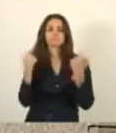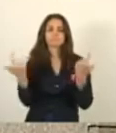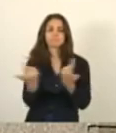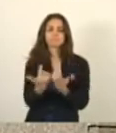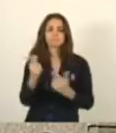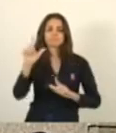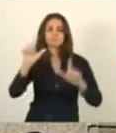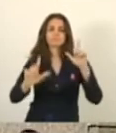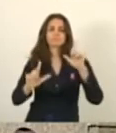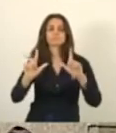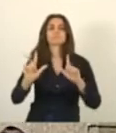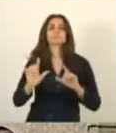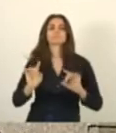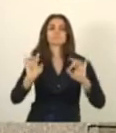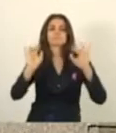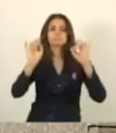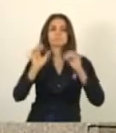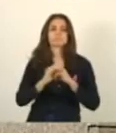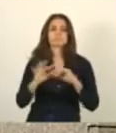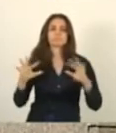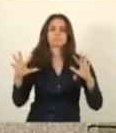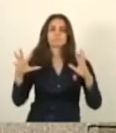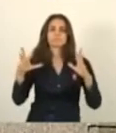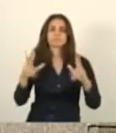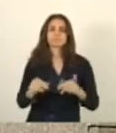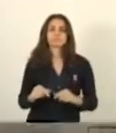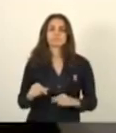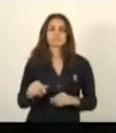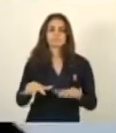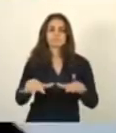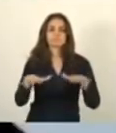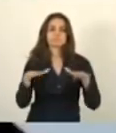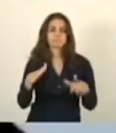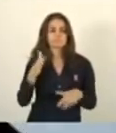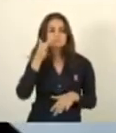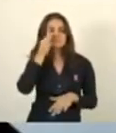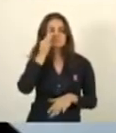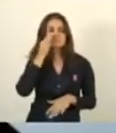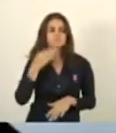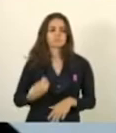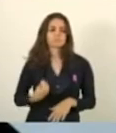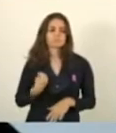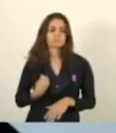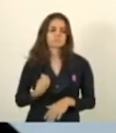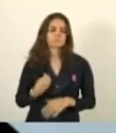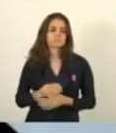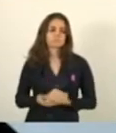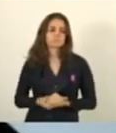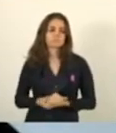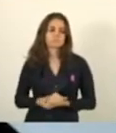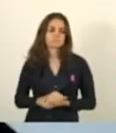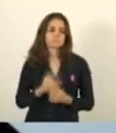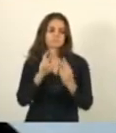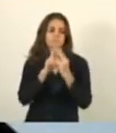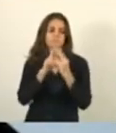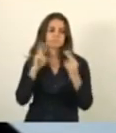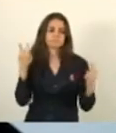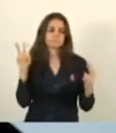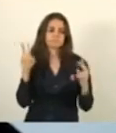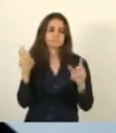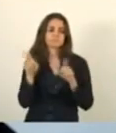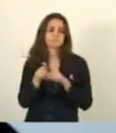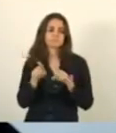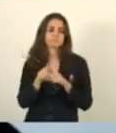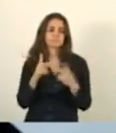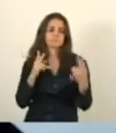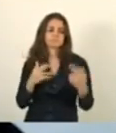Legislativa Ordinária, todos que estão no plenário presencial, meus colegas que estão no plenário virtual, assim como